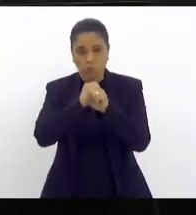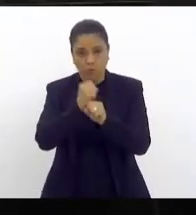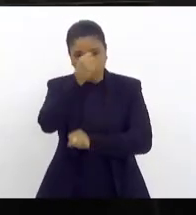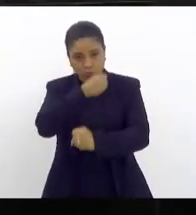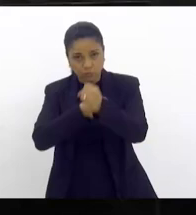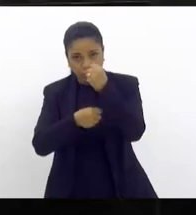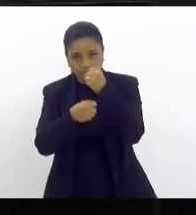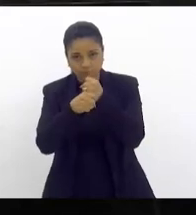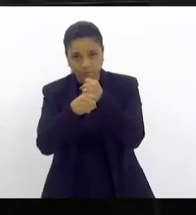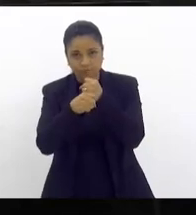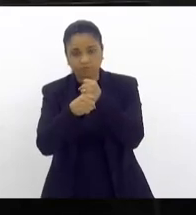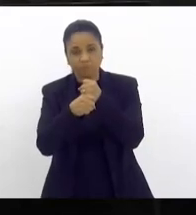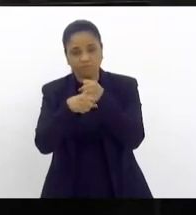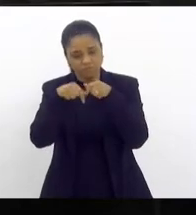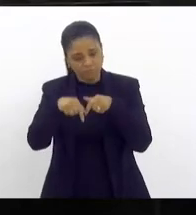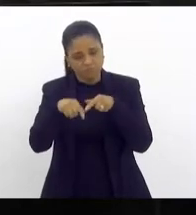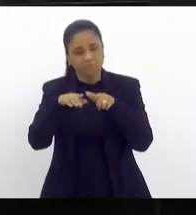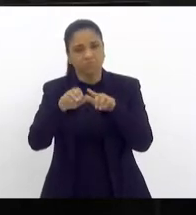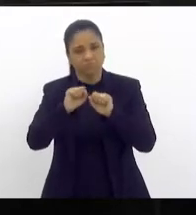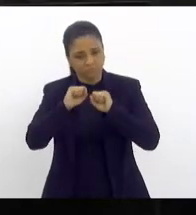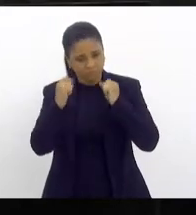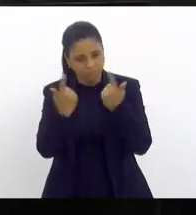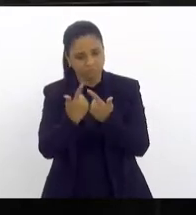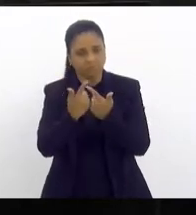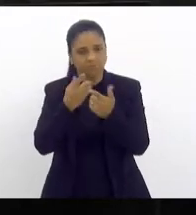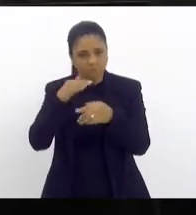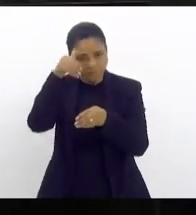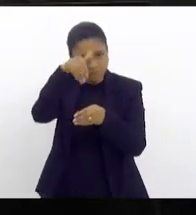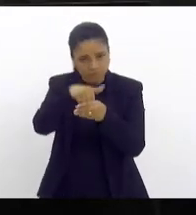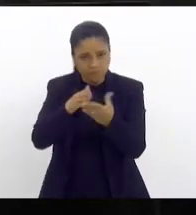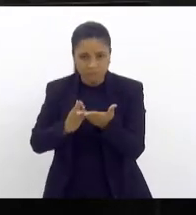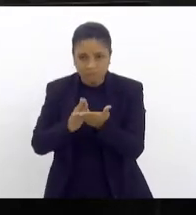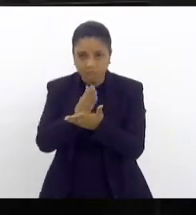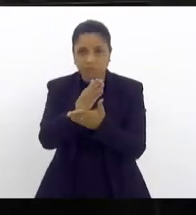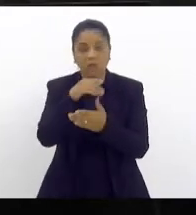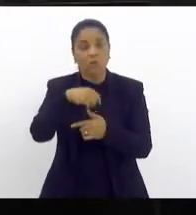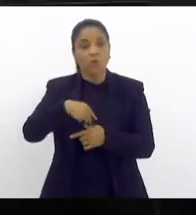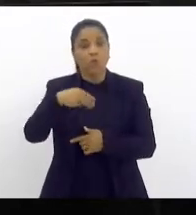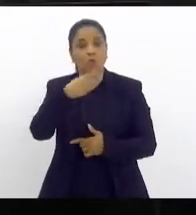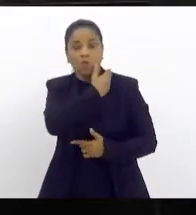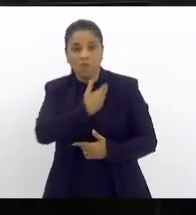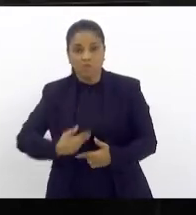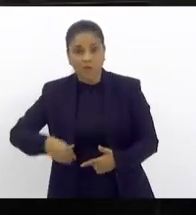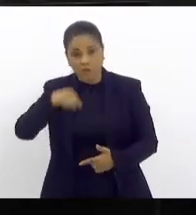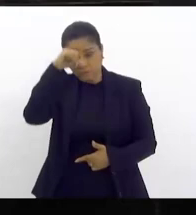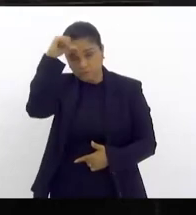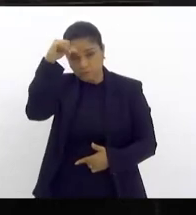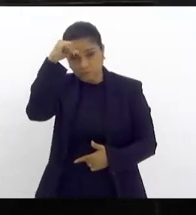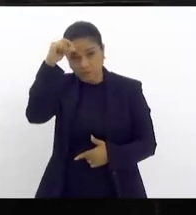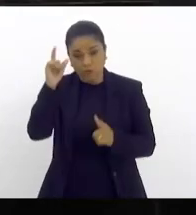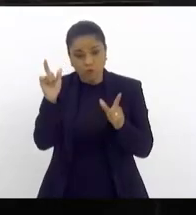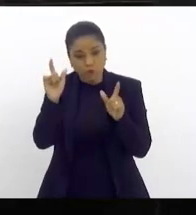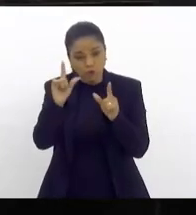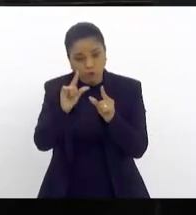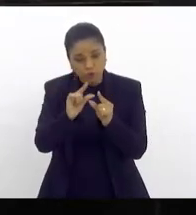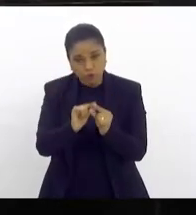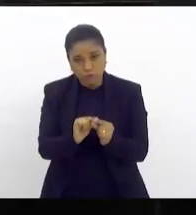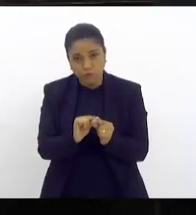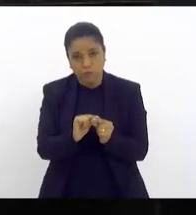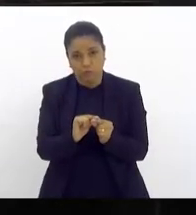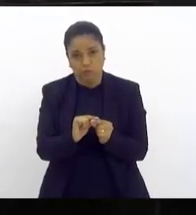que essa casa votou e aprovou o governador do estado reduziu em mais de